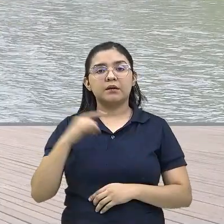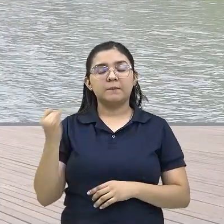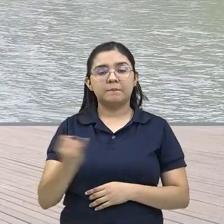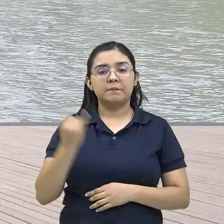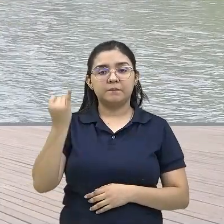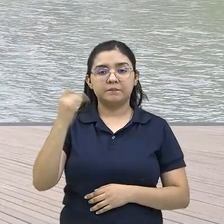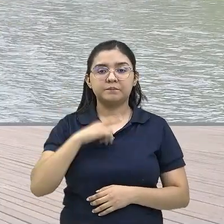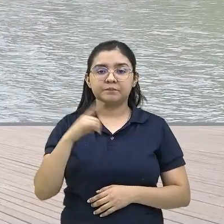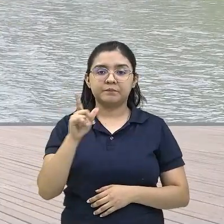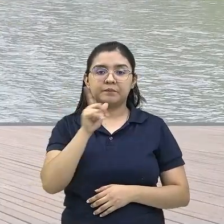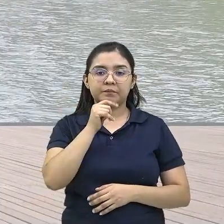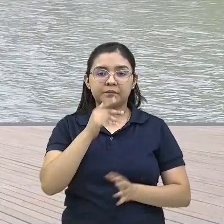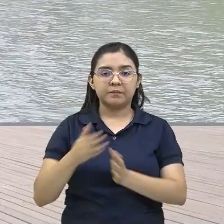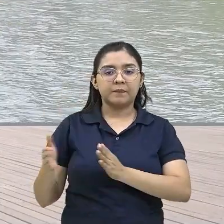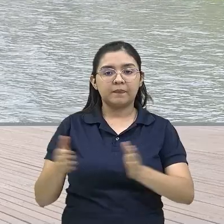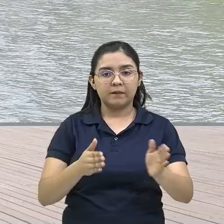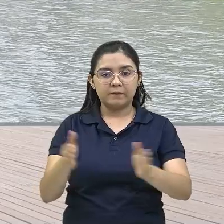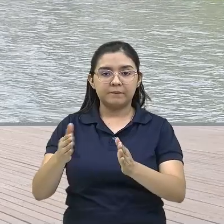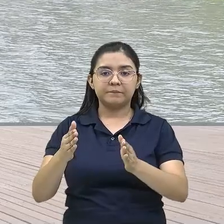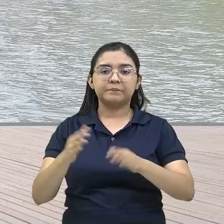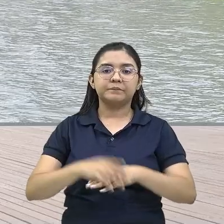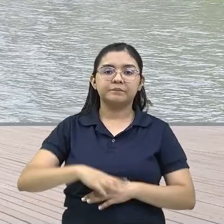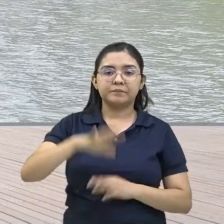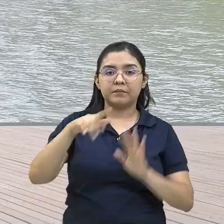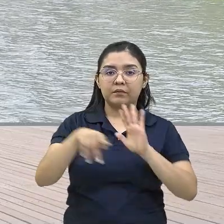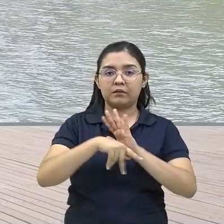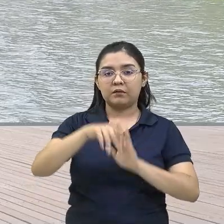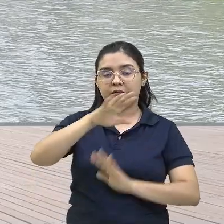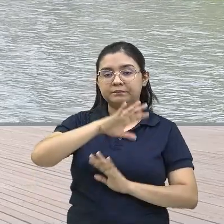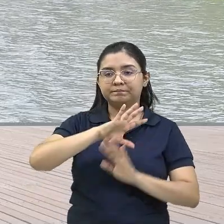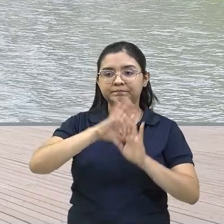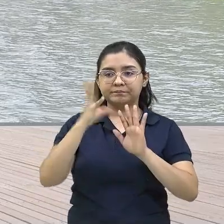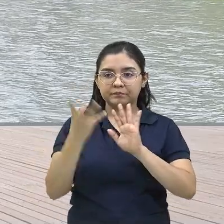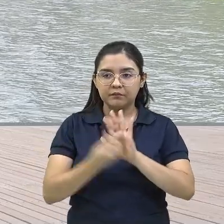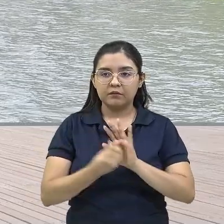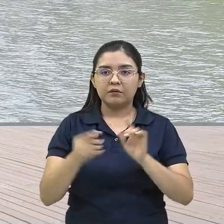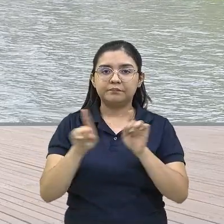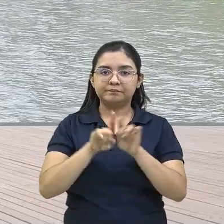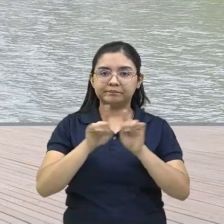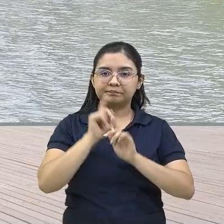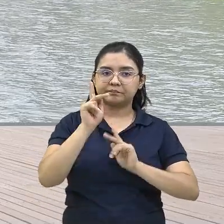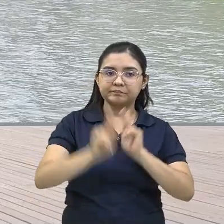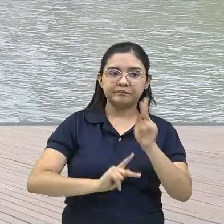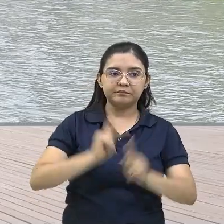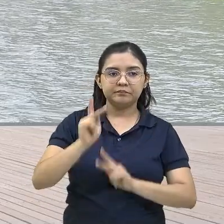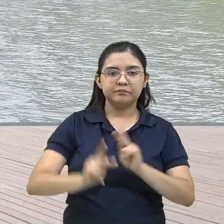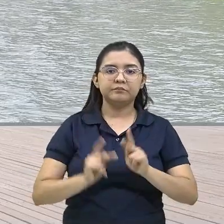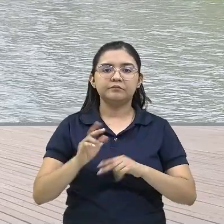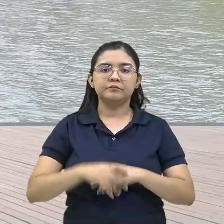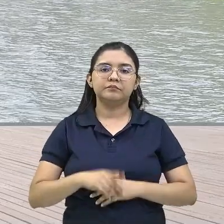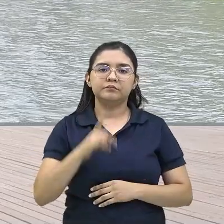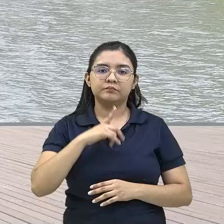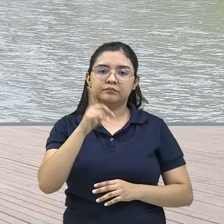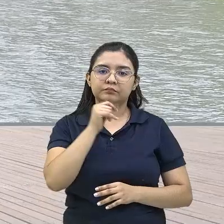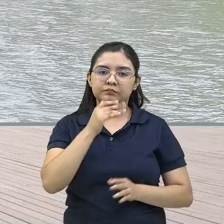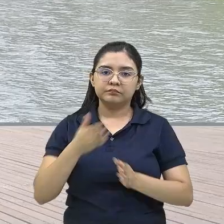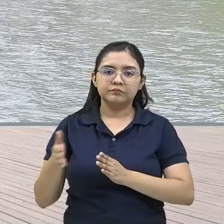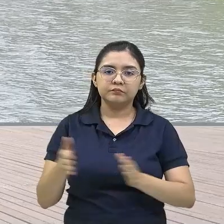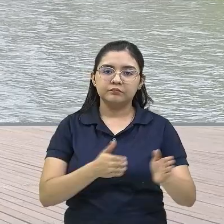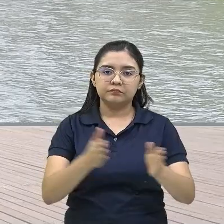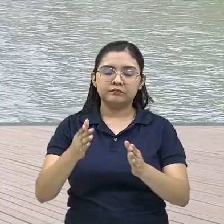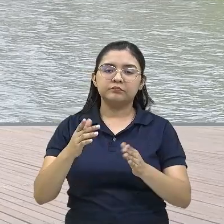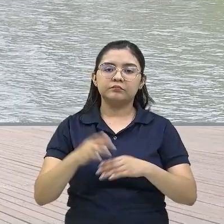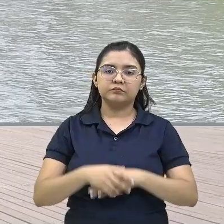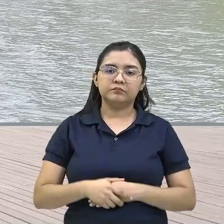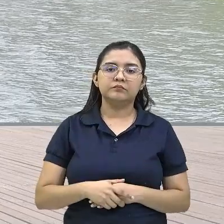bacia hidrográfica, né, que é a bacia hidrográfica da Amazônia, e a população, ao longo dos rios,